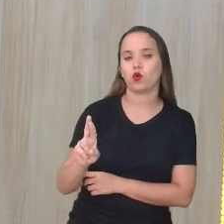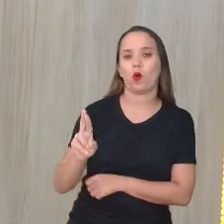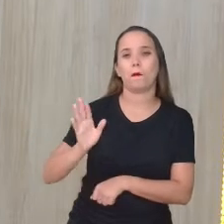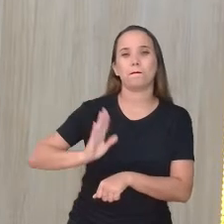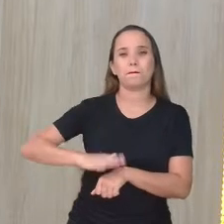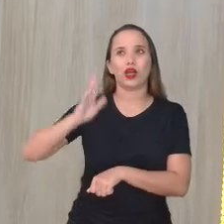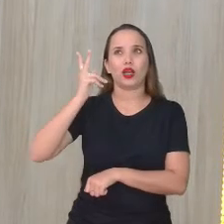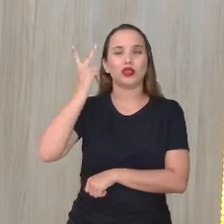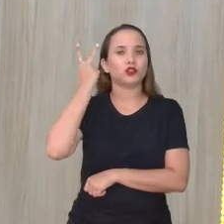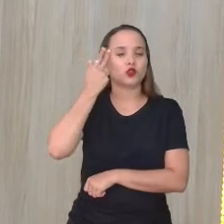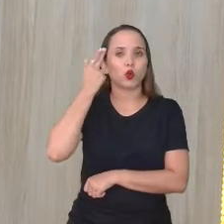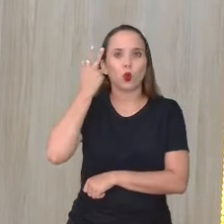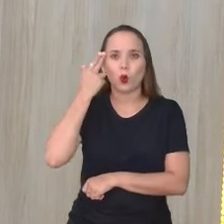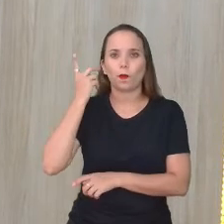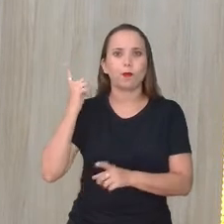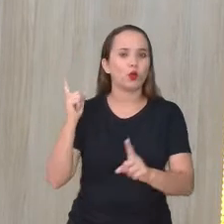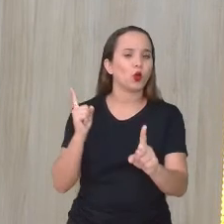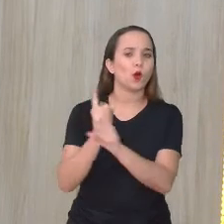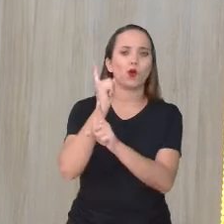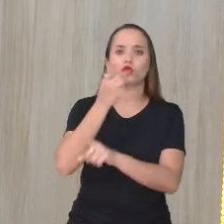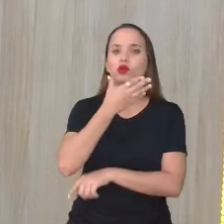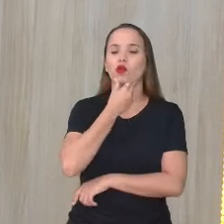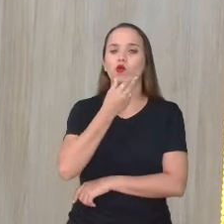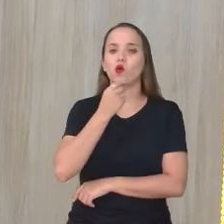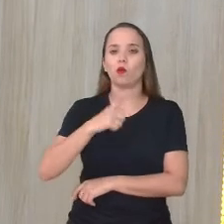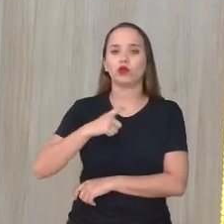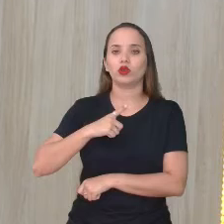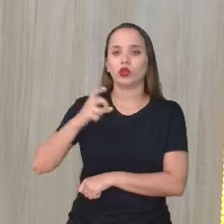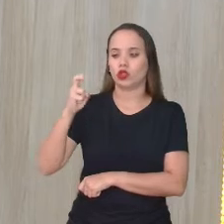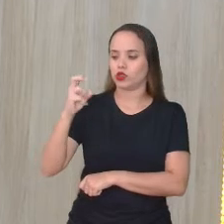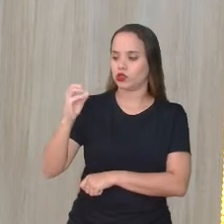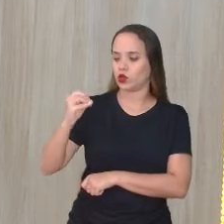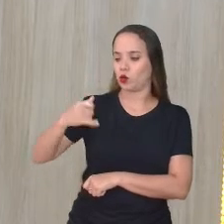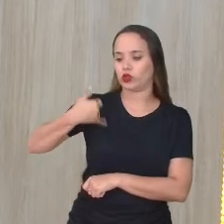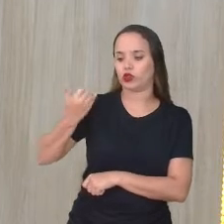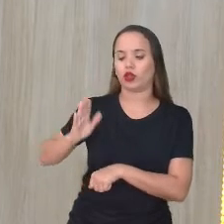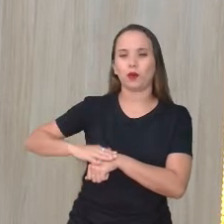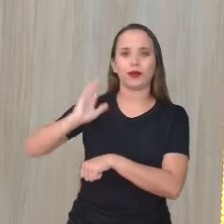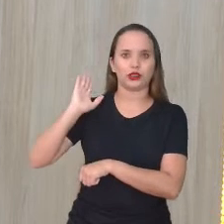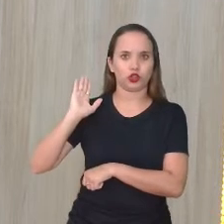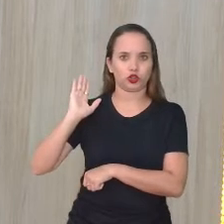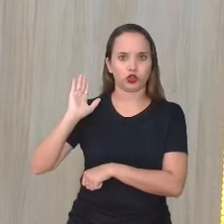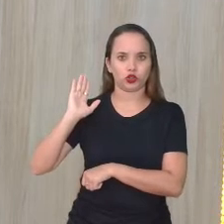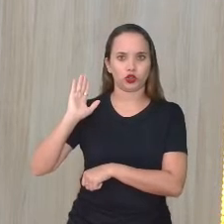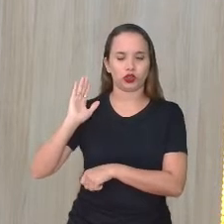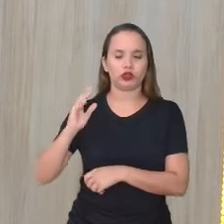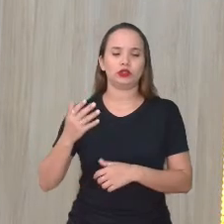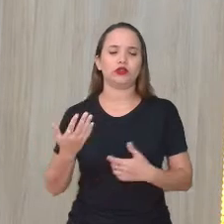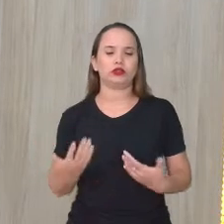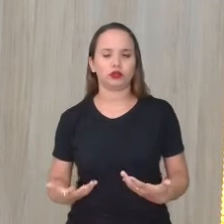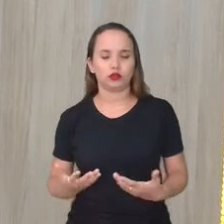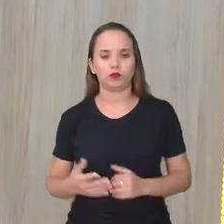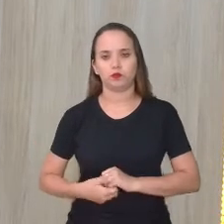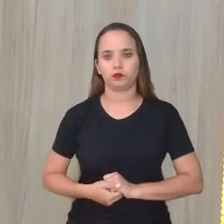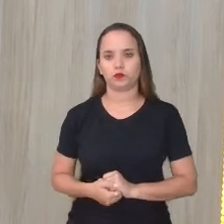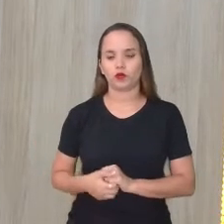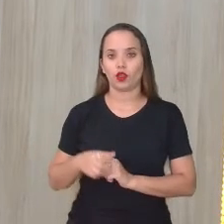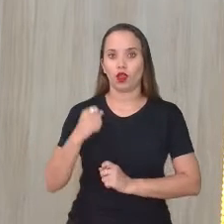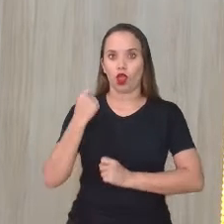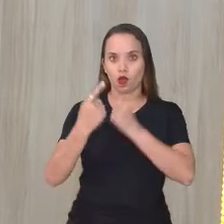homens com mais de 50 anos de idade. Vejam, Muitas vezes o câncer de